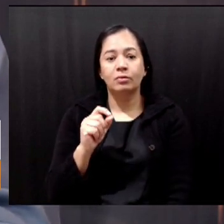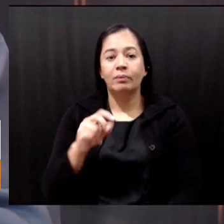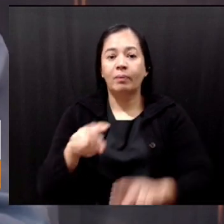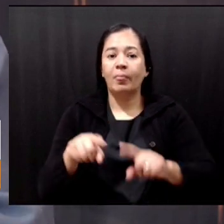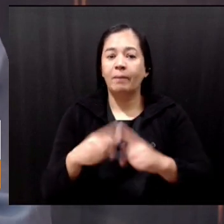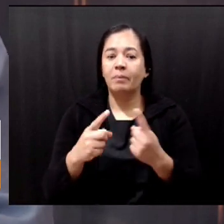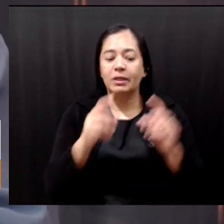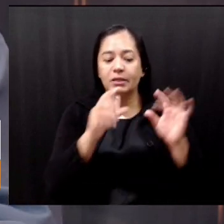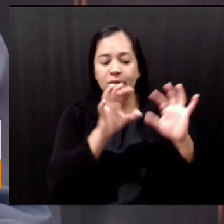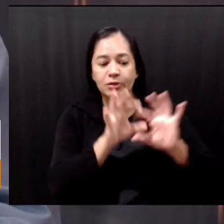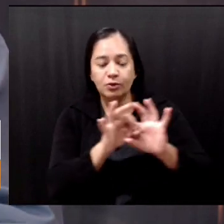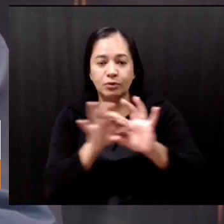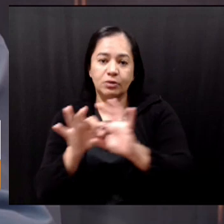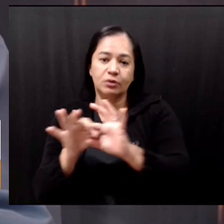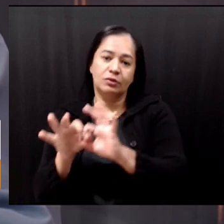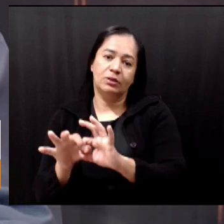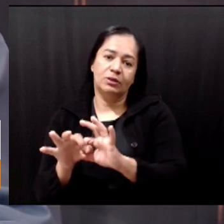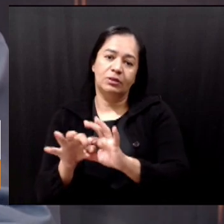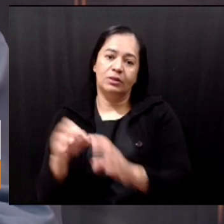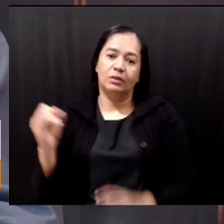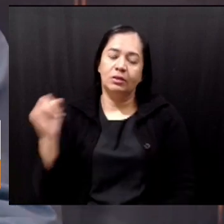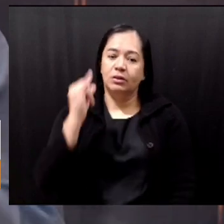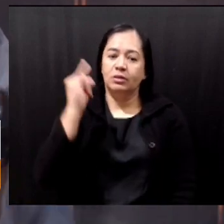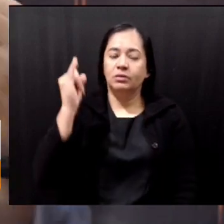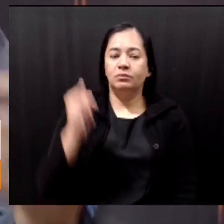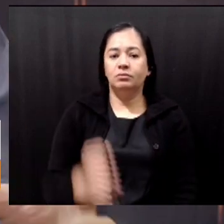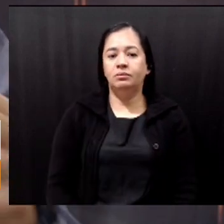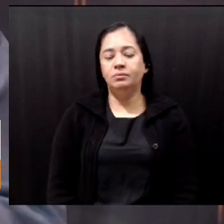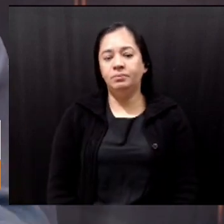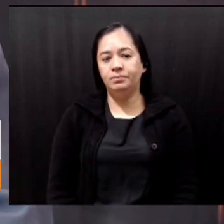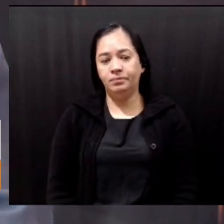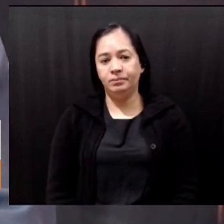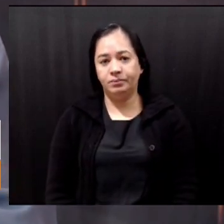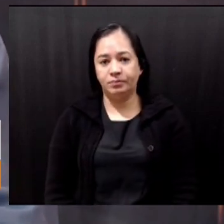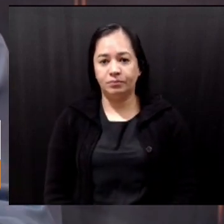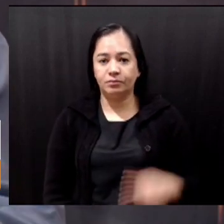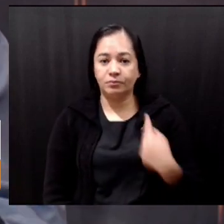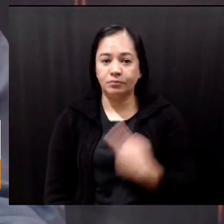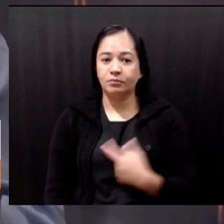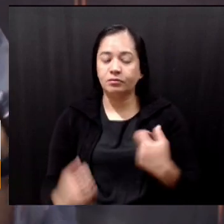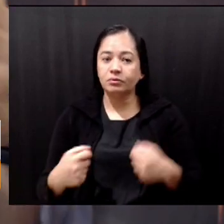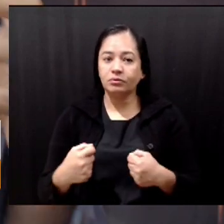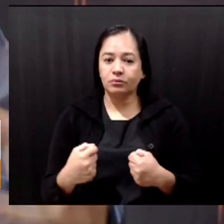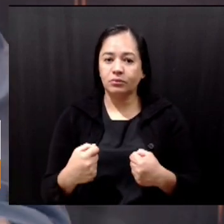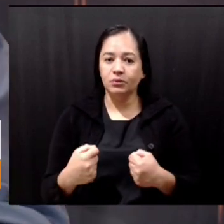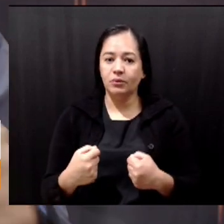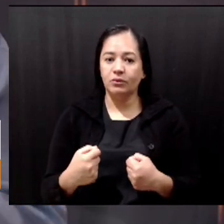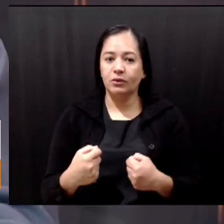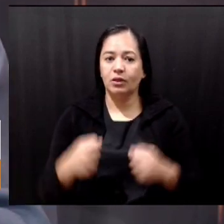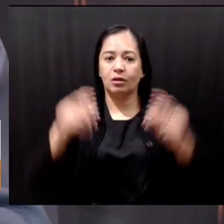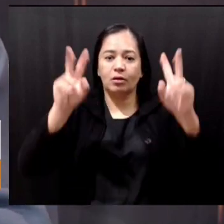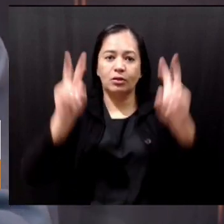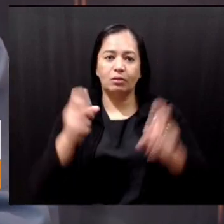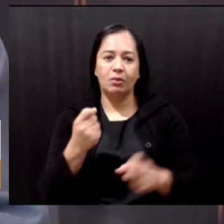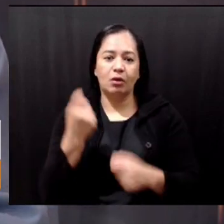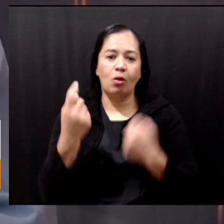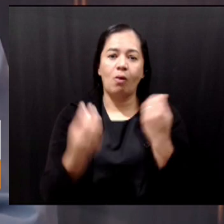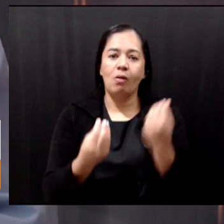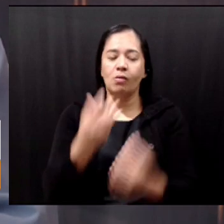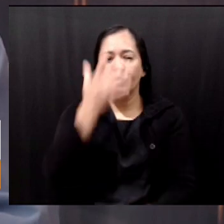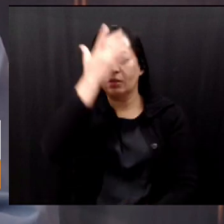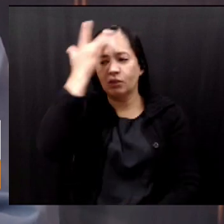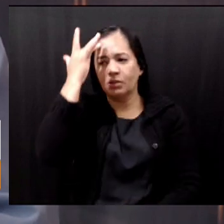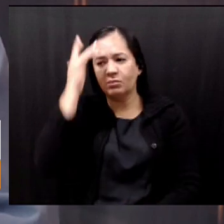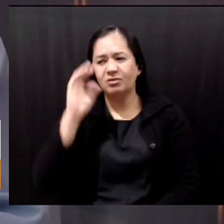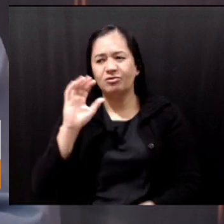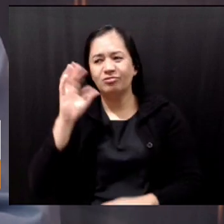contextualizada. Isso é muito importante, ter o contexto. Então a gente retomar alguns assuntos, ver como que a pessoa está passando. Então